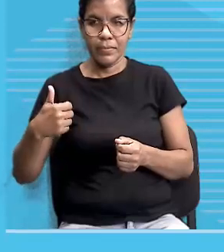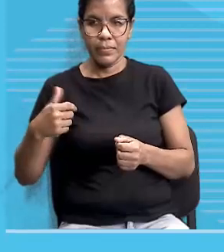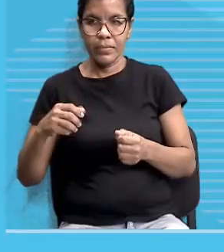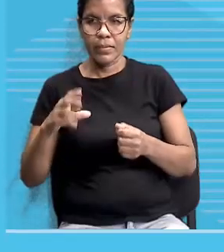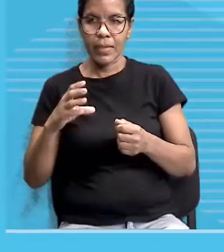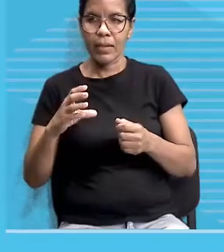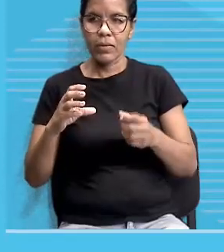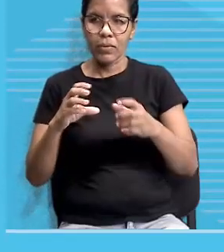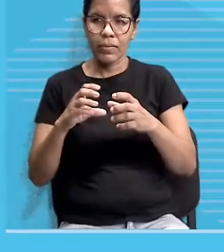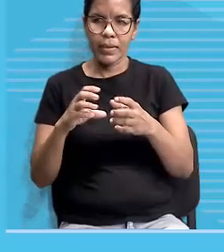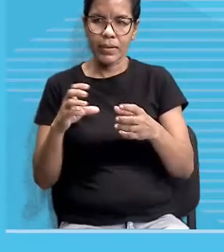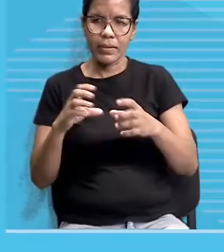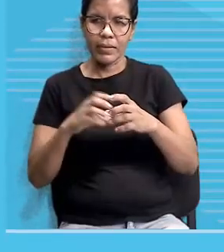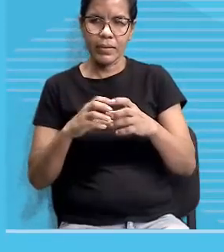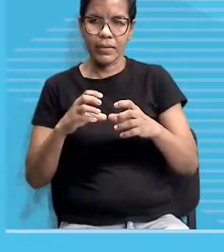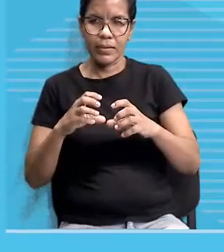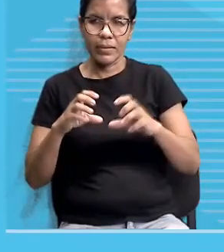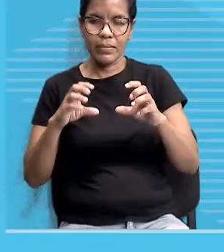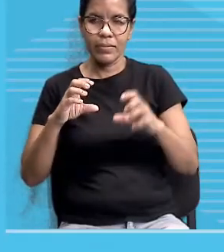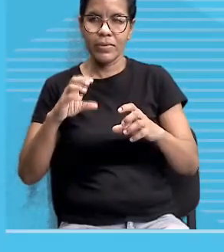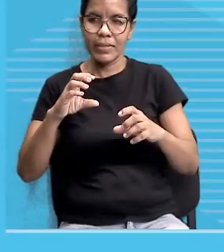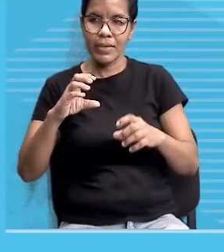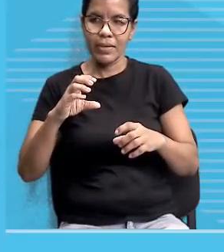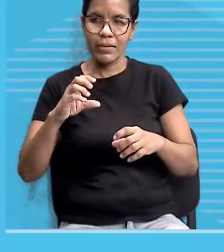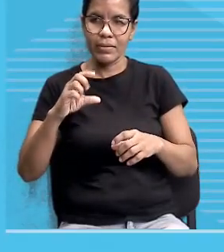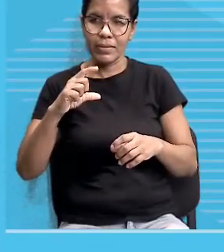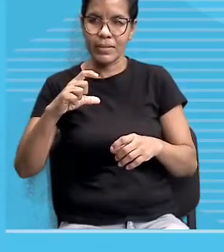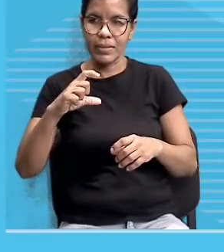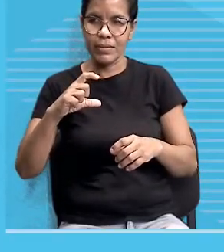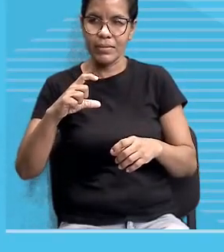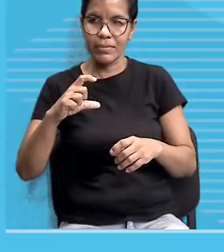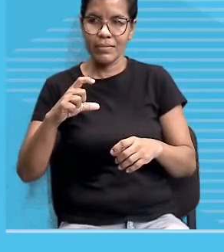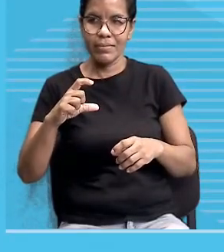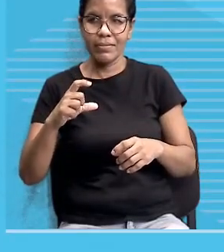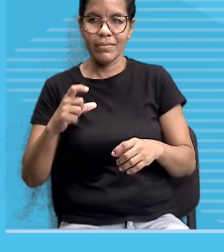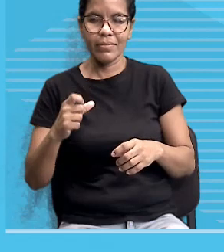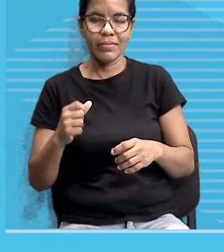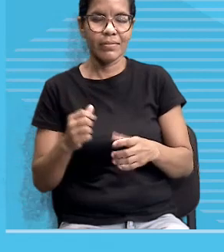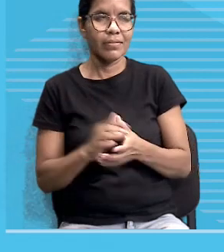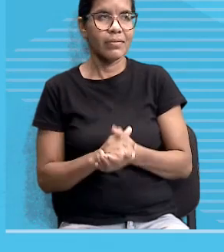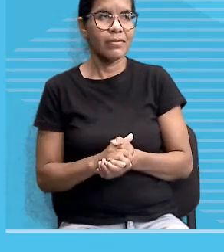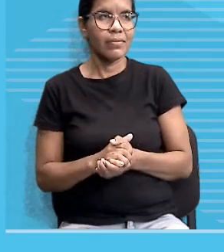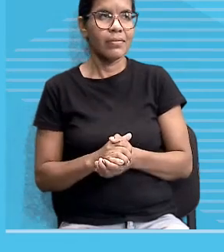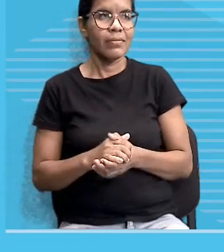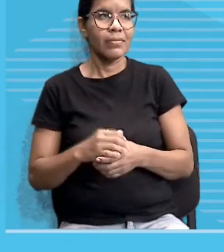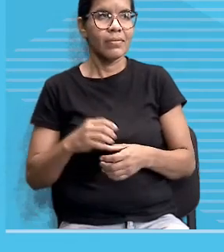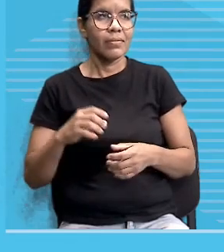a caloria por grama vezes graus Celsius calcule